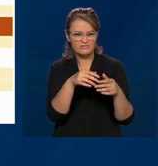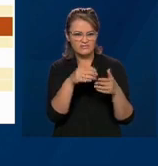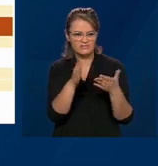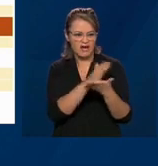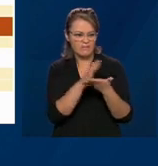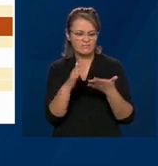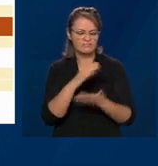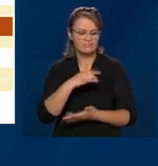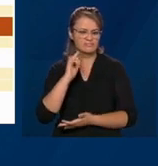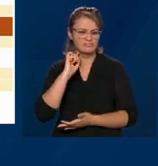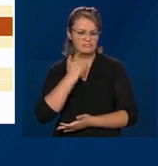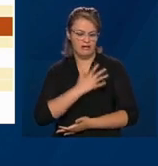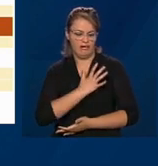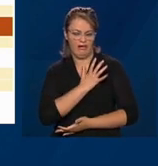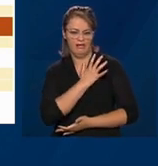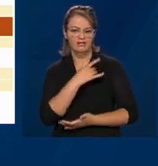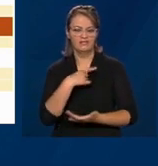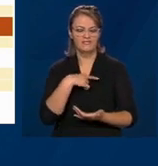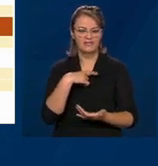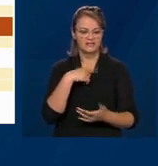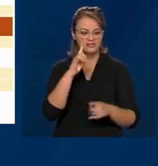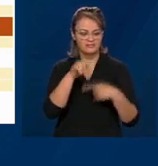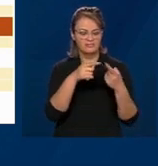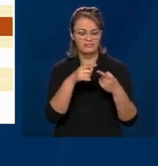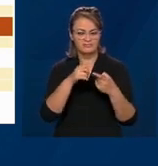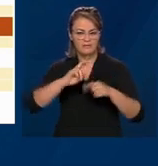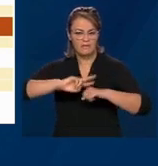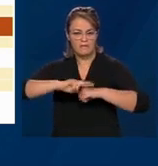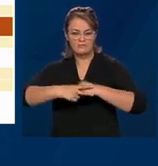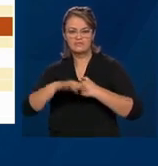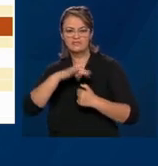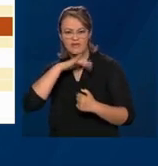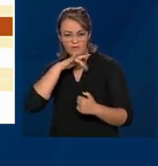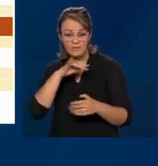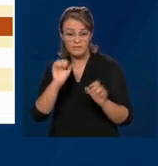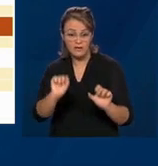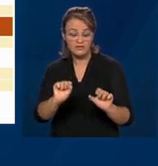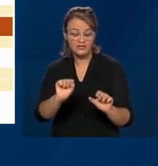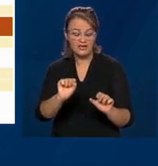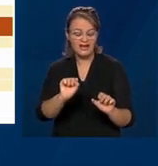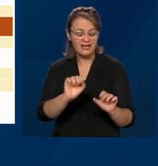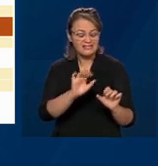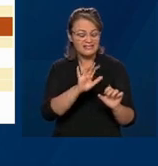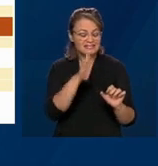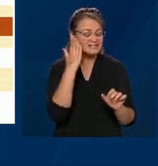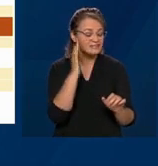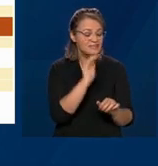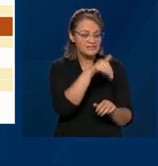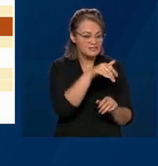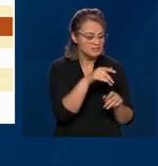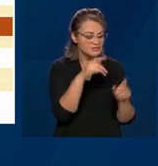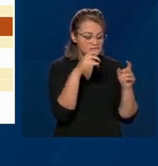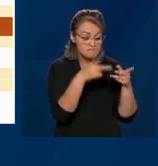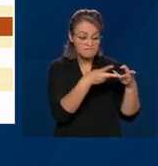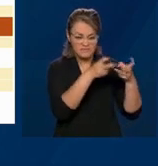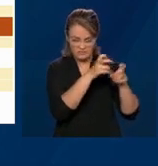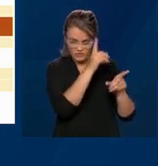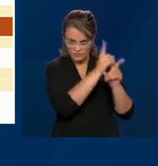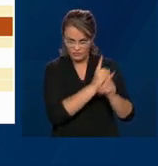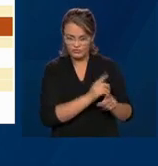possam causar reações não desejadas estão devidamente